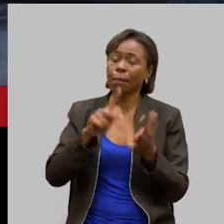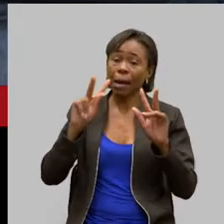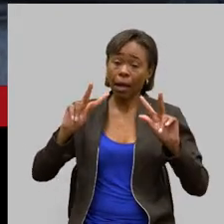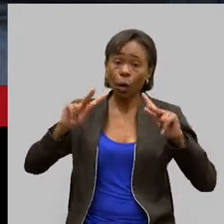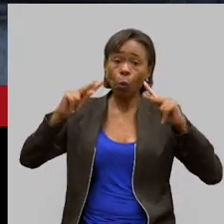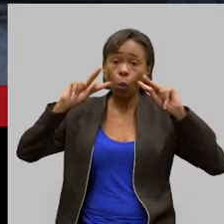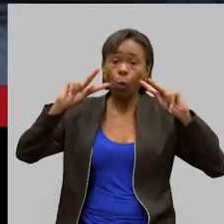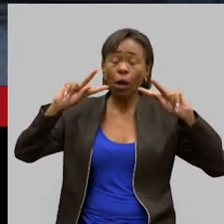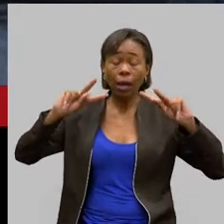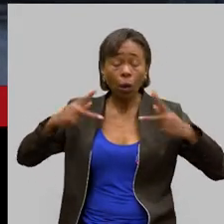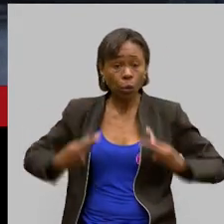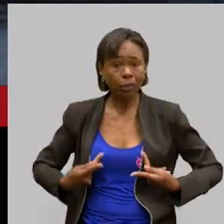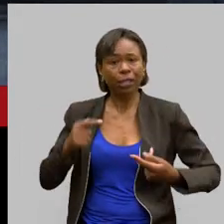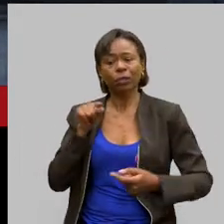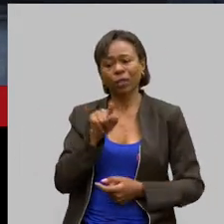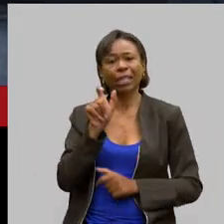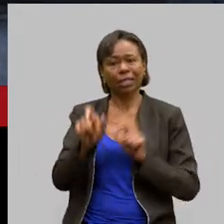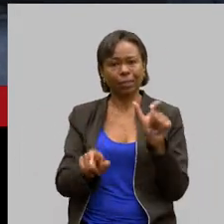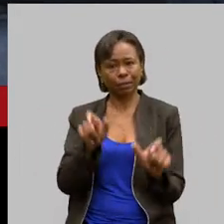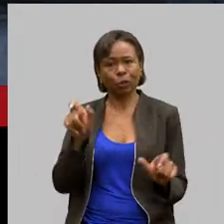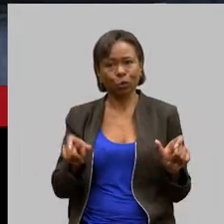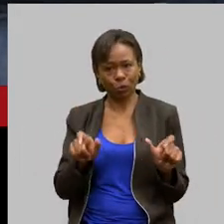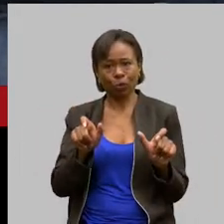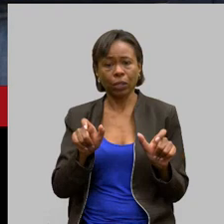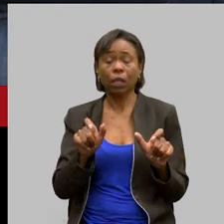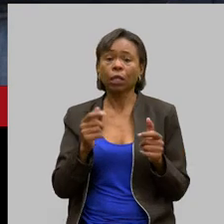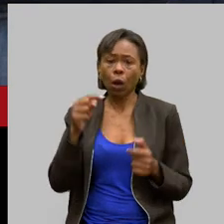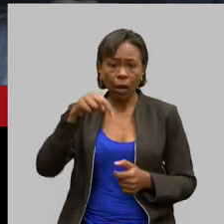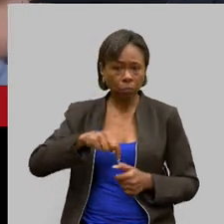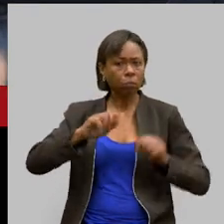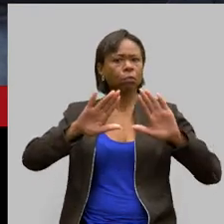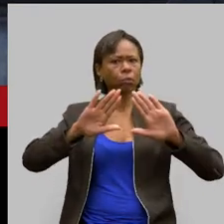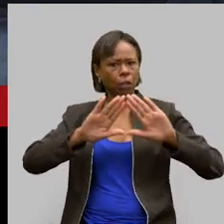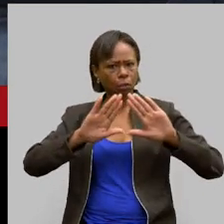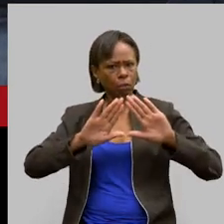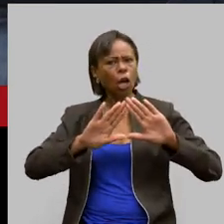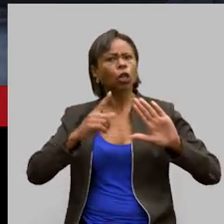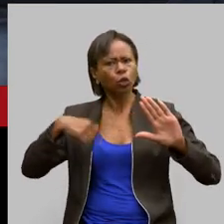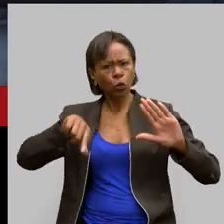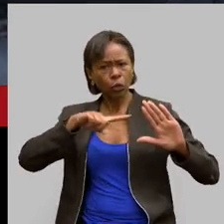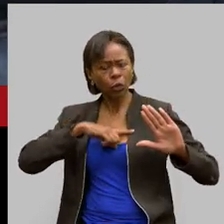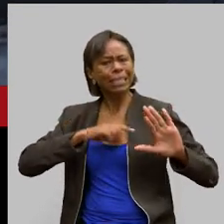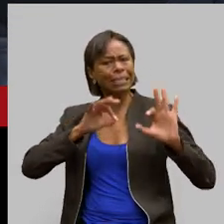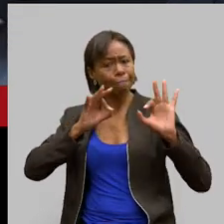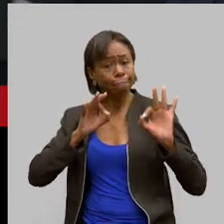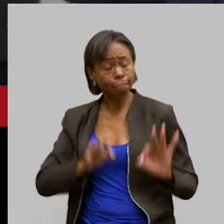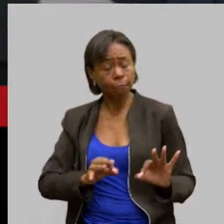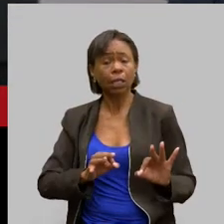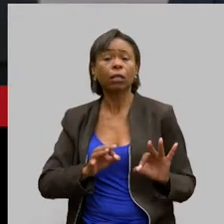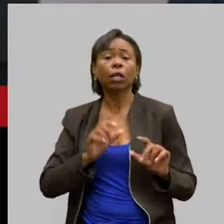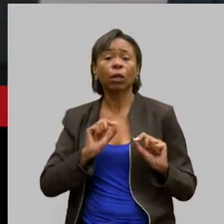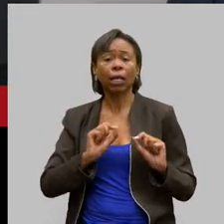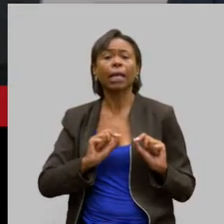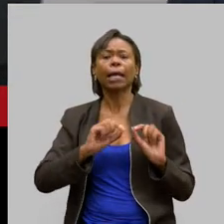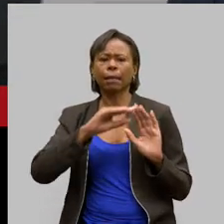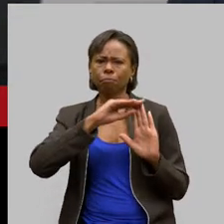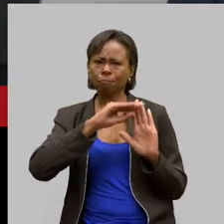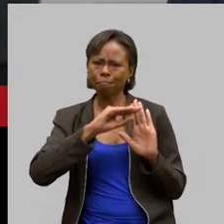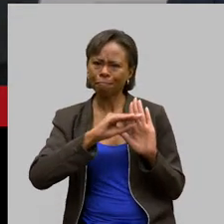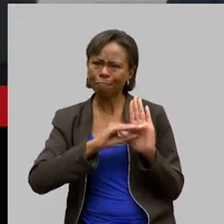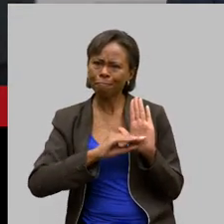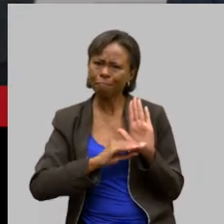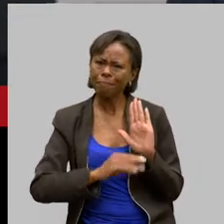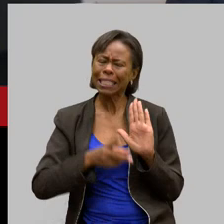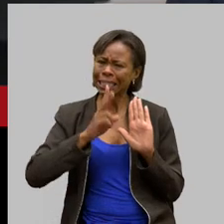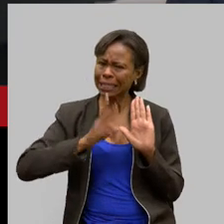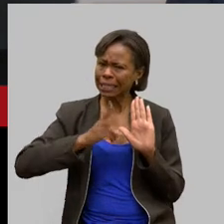é aqui na Assembleia a gente tem feito questão Maria Clara Dr Maurício eu feito questão para que essa agenda ela se torne uma agenda permanente